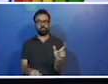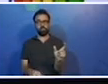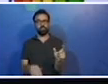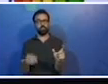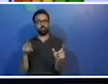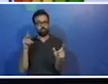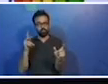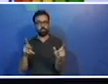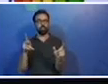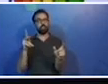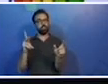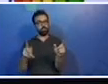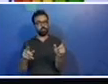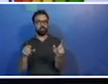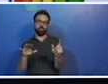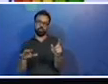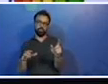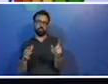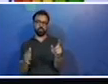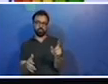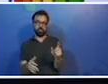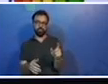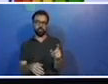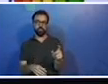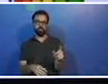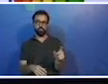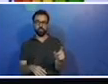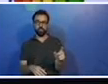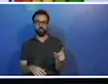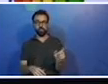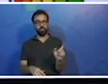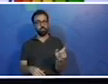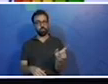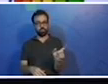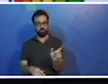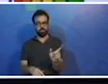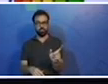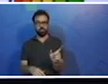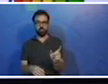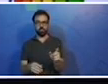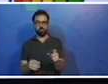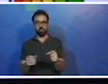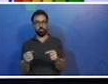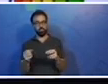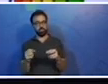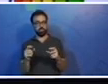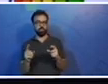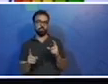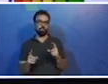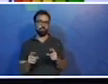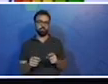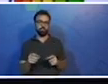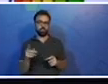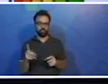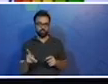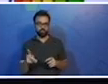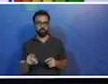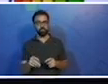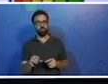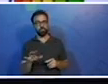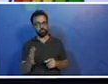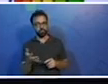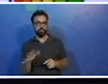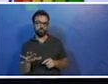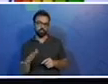Usually, usualmente, normalmente. Often, não é often, often.